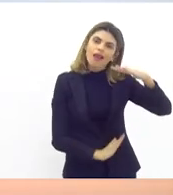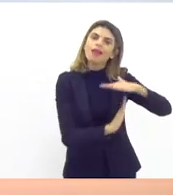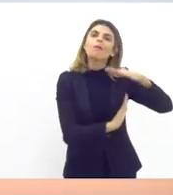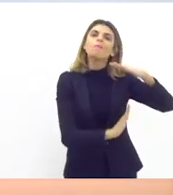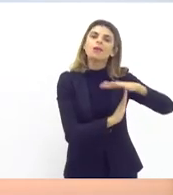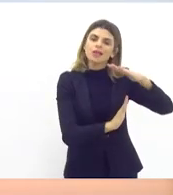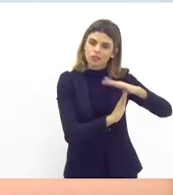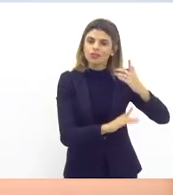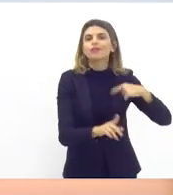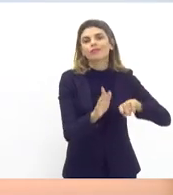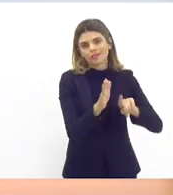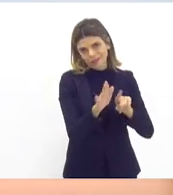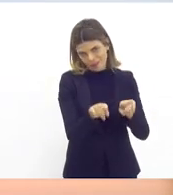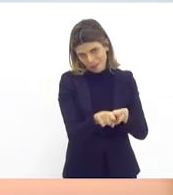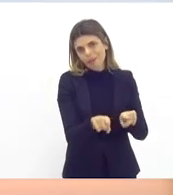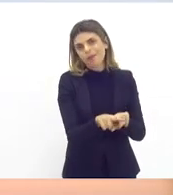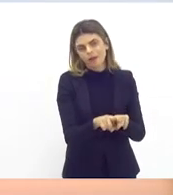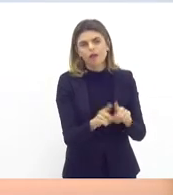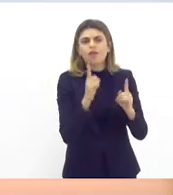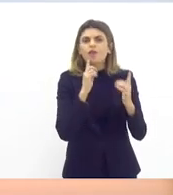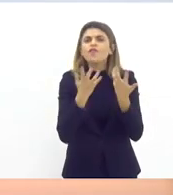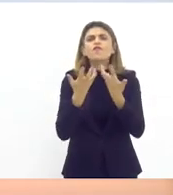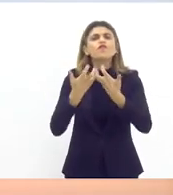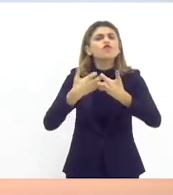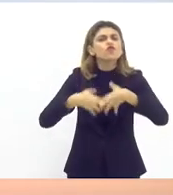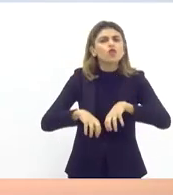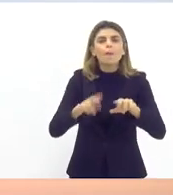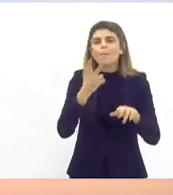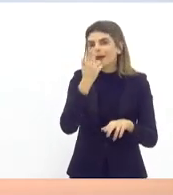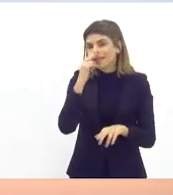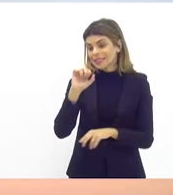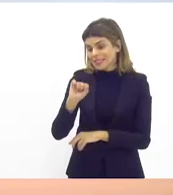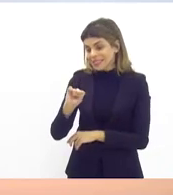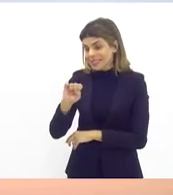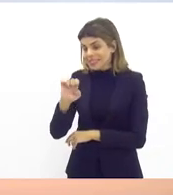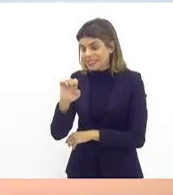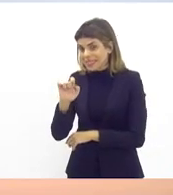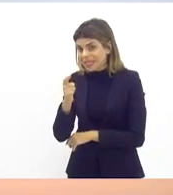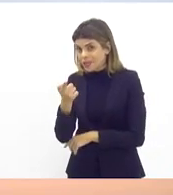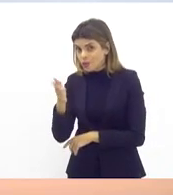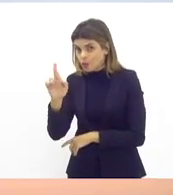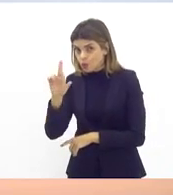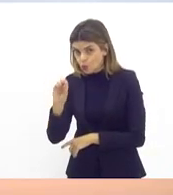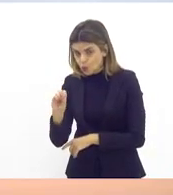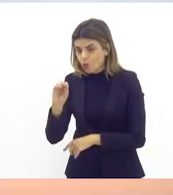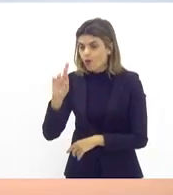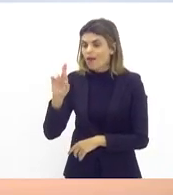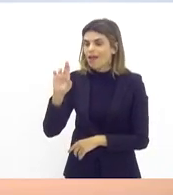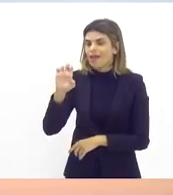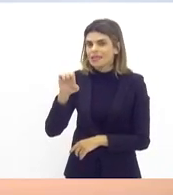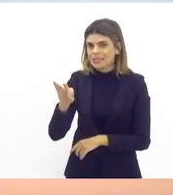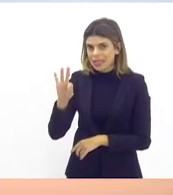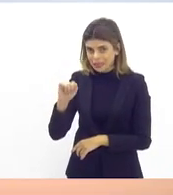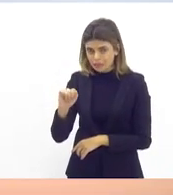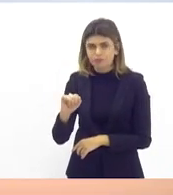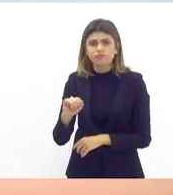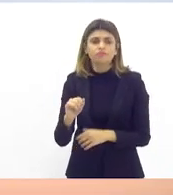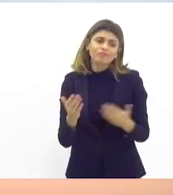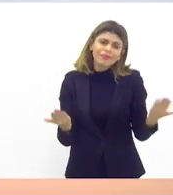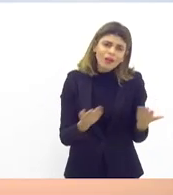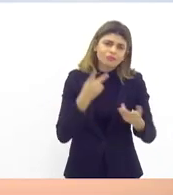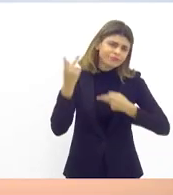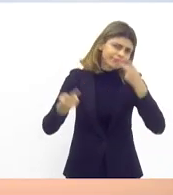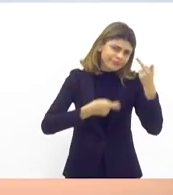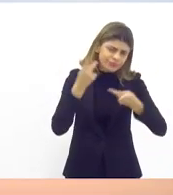como vou dizer, então, esse, na verdade, funciona como seguro receita. E aqui tem um ponto importante. Como a reforma tributária tem um efeito positivo